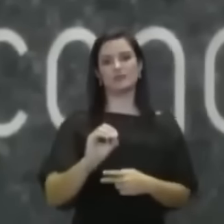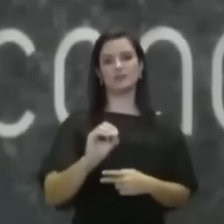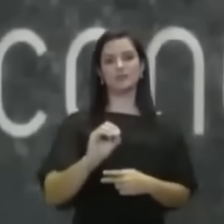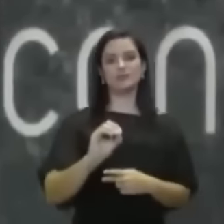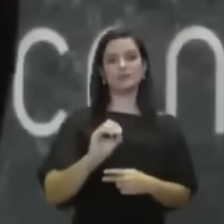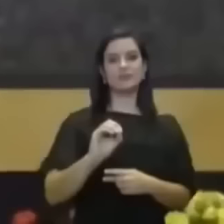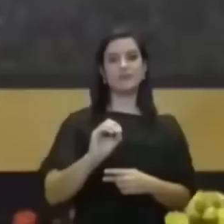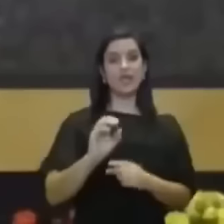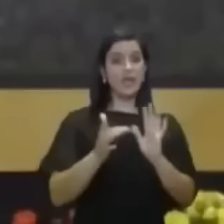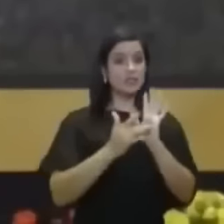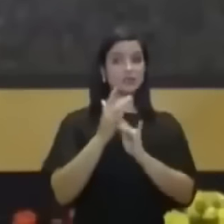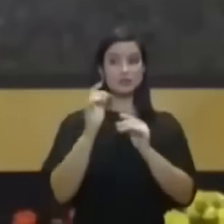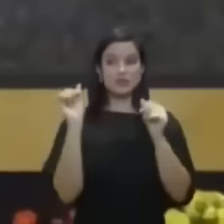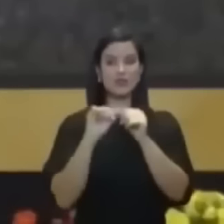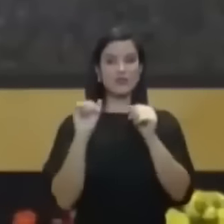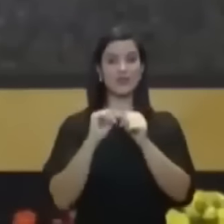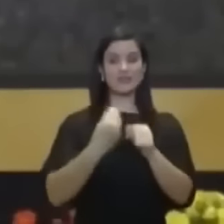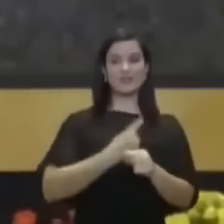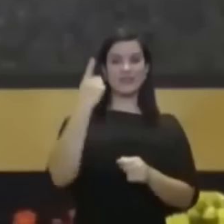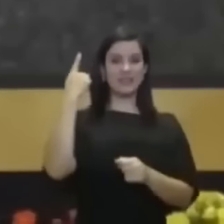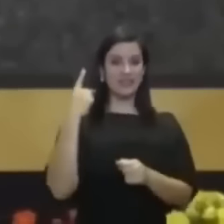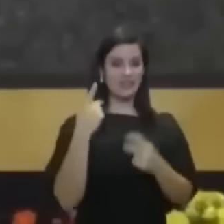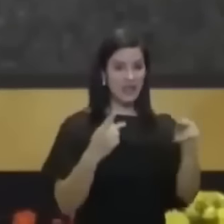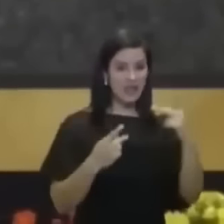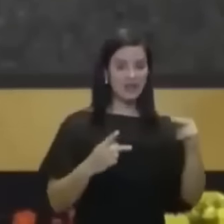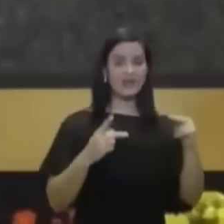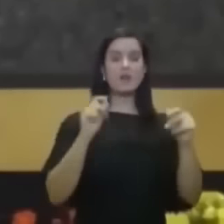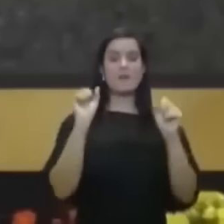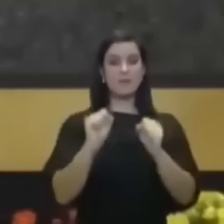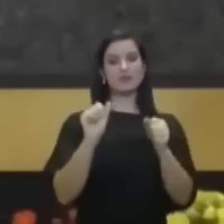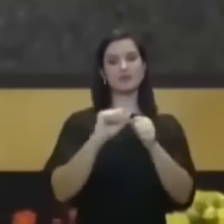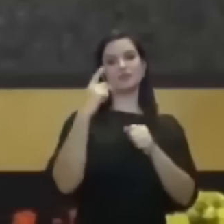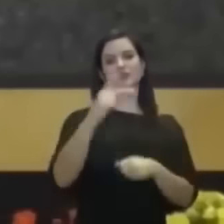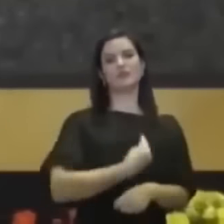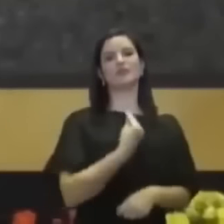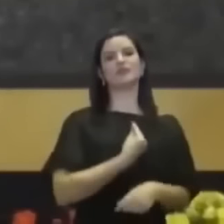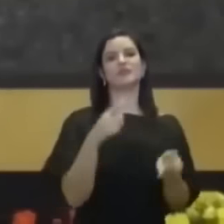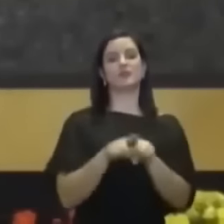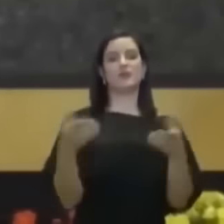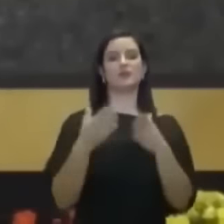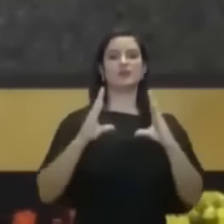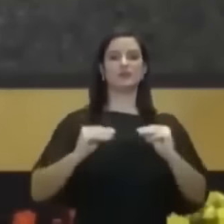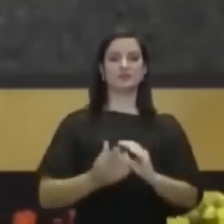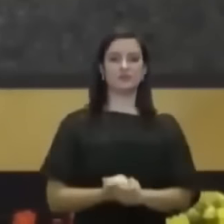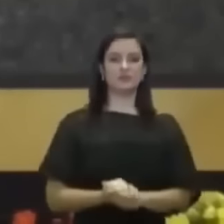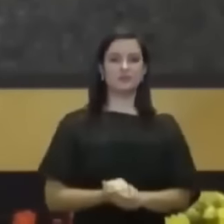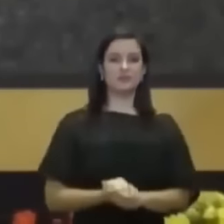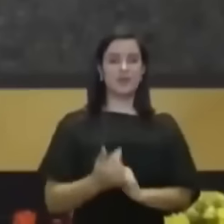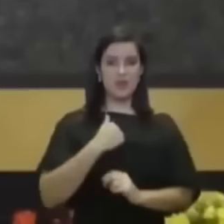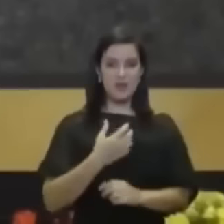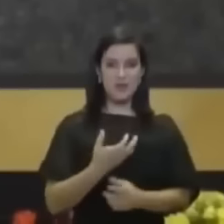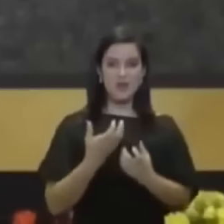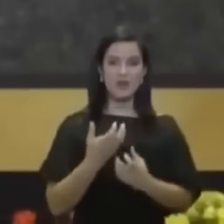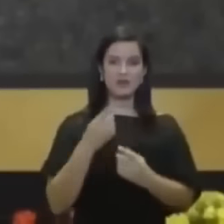E o que Cristo fez na vida dele, Ele pode fazer na sua, na minha, na nossa vida, nesta noite. Eu gostaria